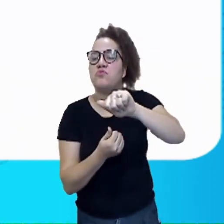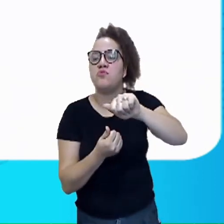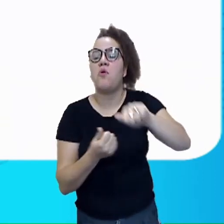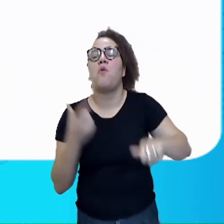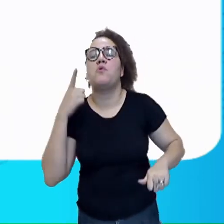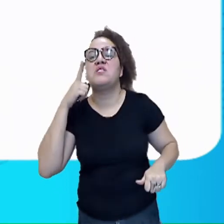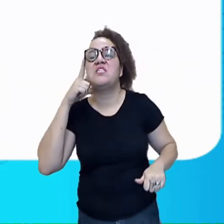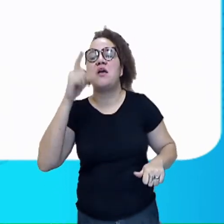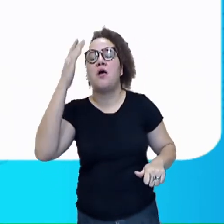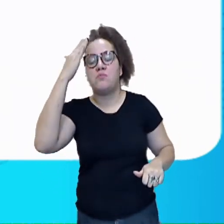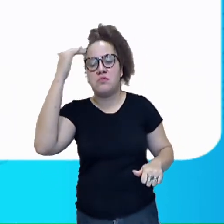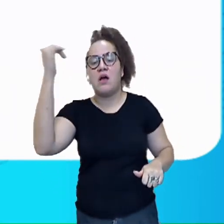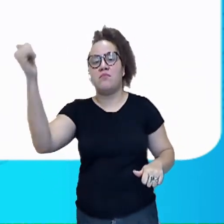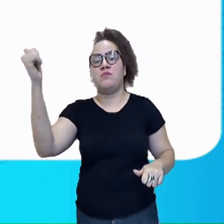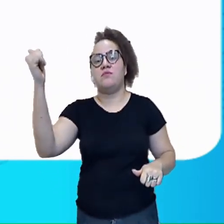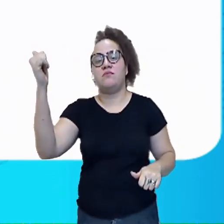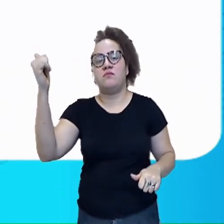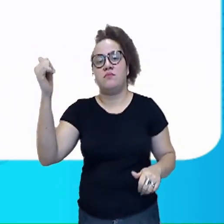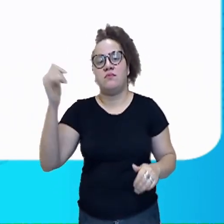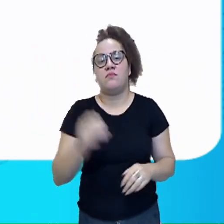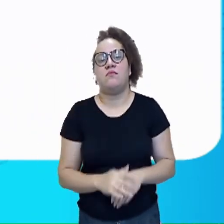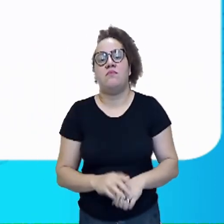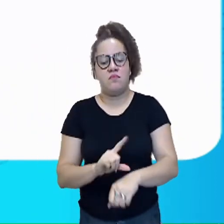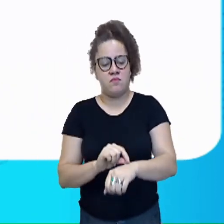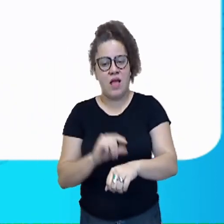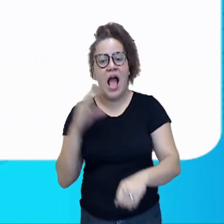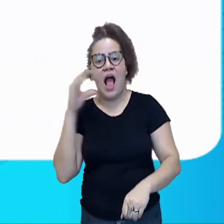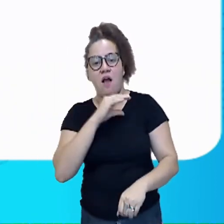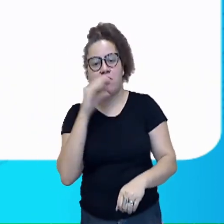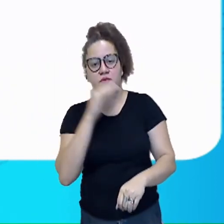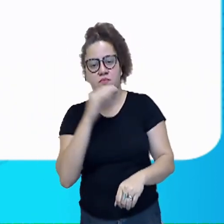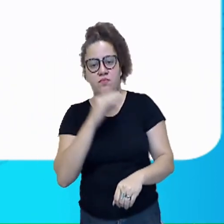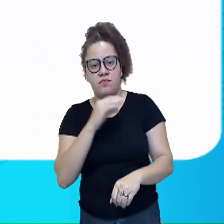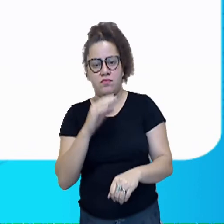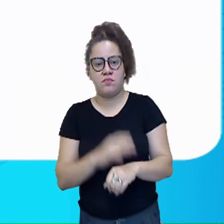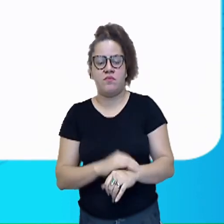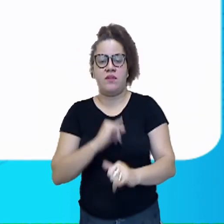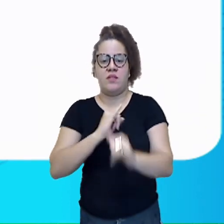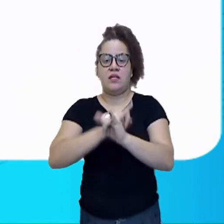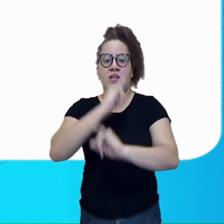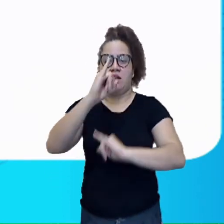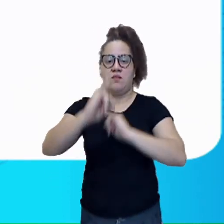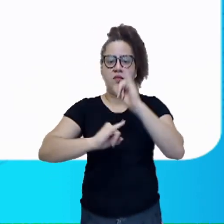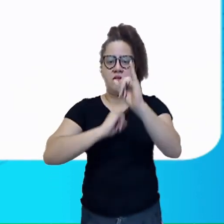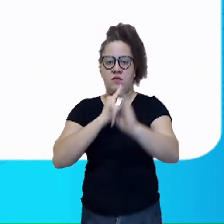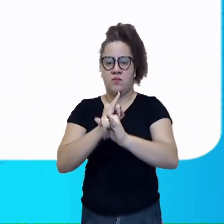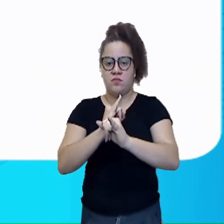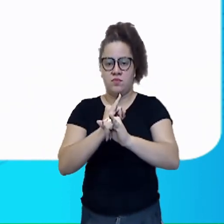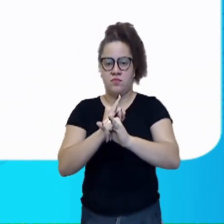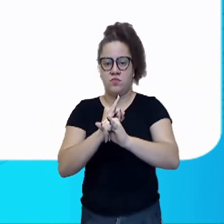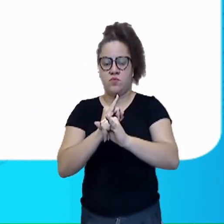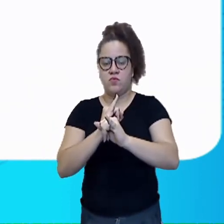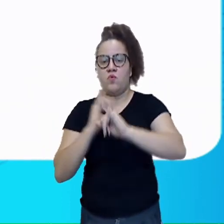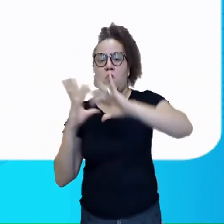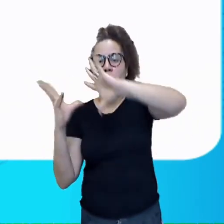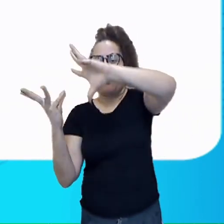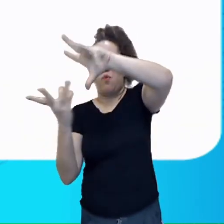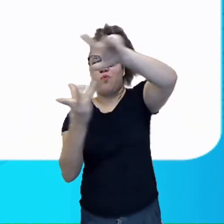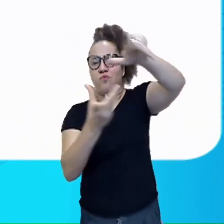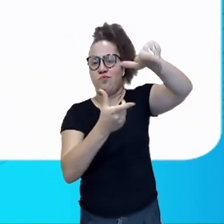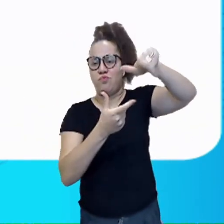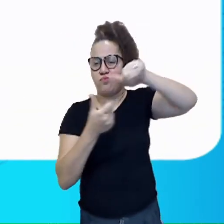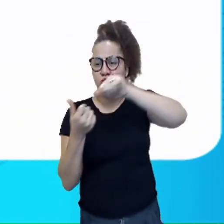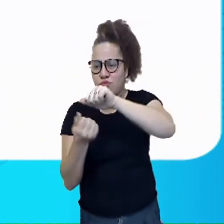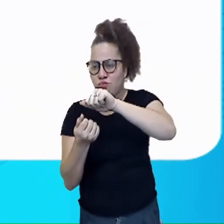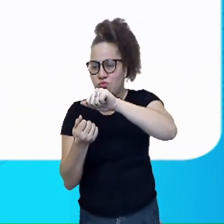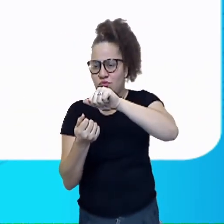ter essa informação aqui em questões de segundos. Com a internet também nós conseguimos comunicar com o mundo. Se você